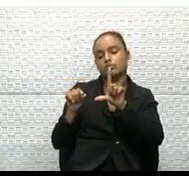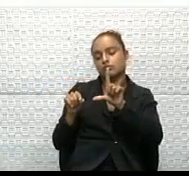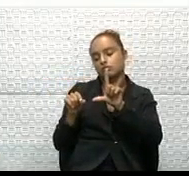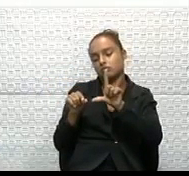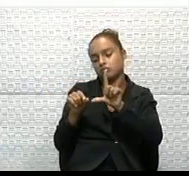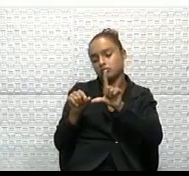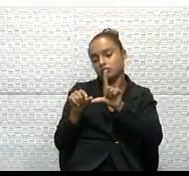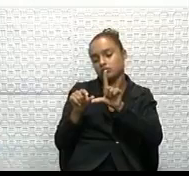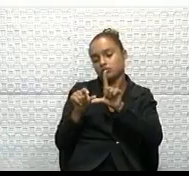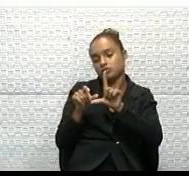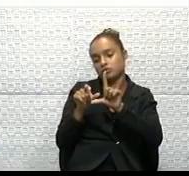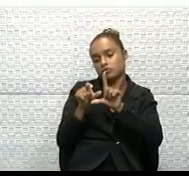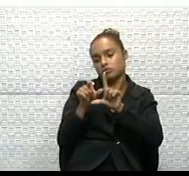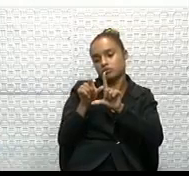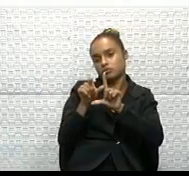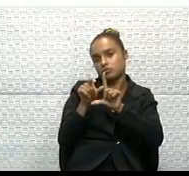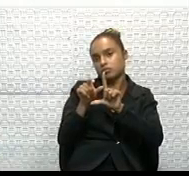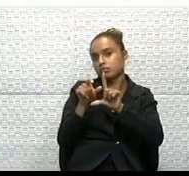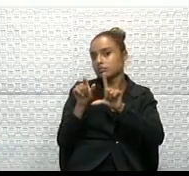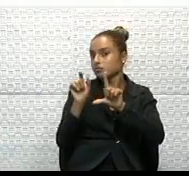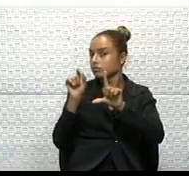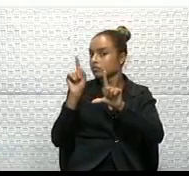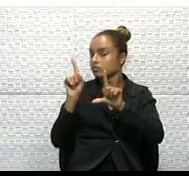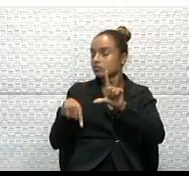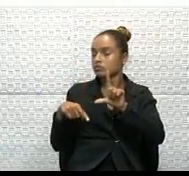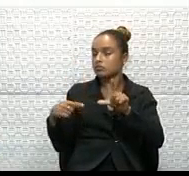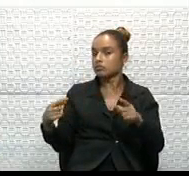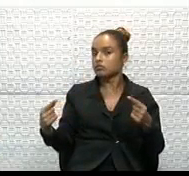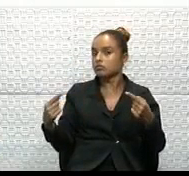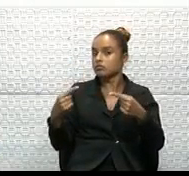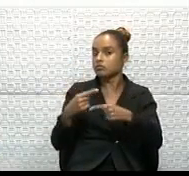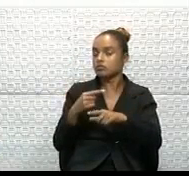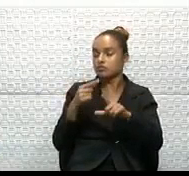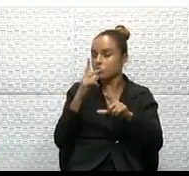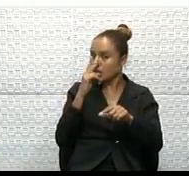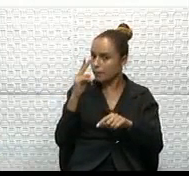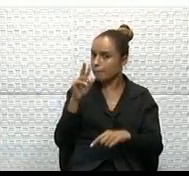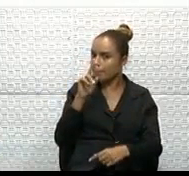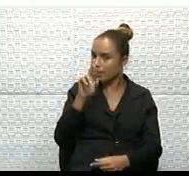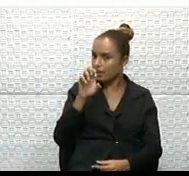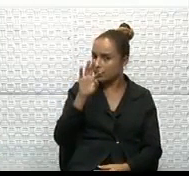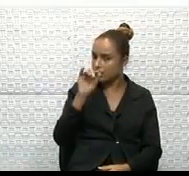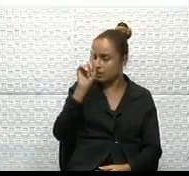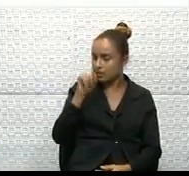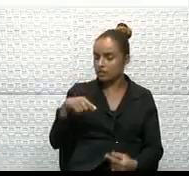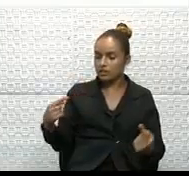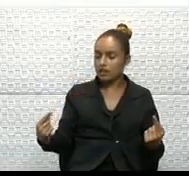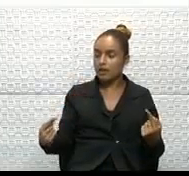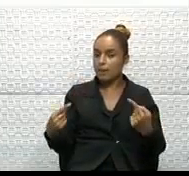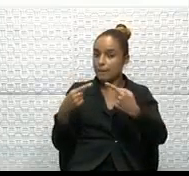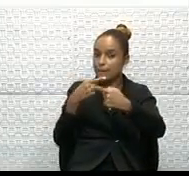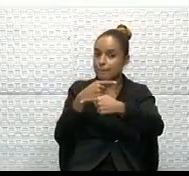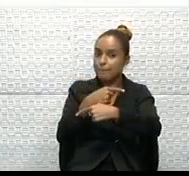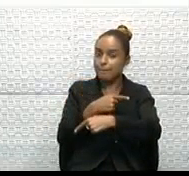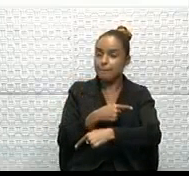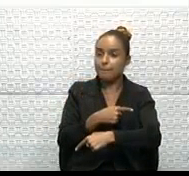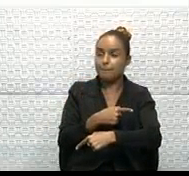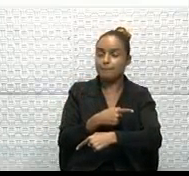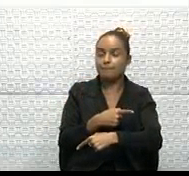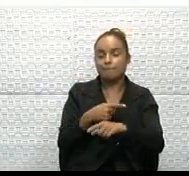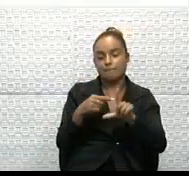perceba que essa quarta imagem, os pontos estão se aproximando de uma reta. Porém, agora a reta ela está